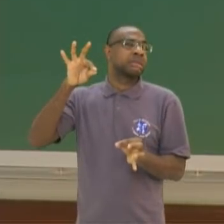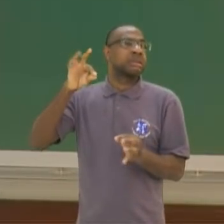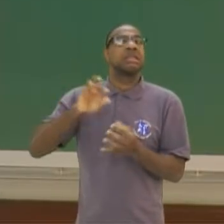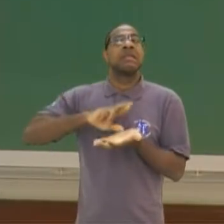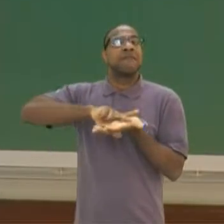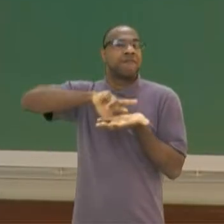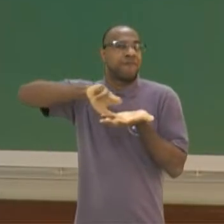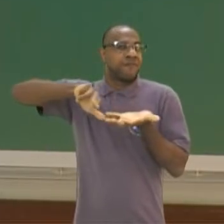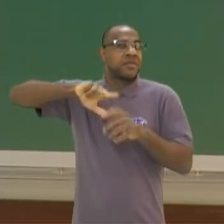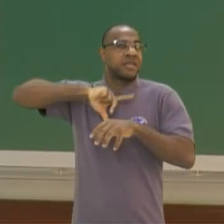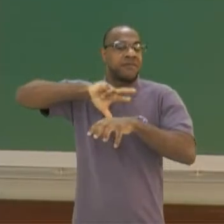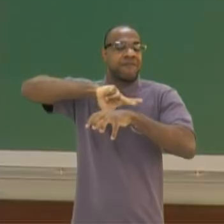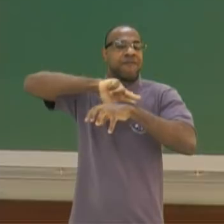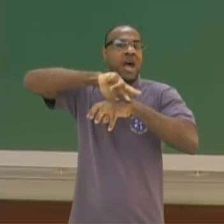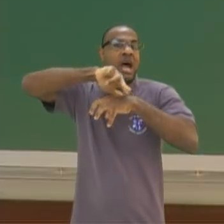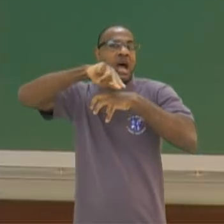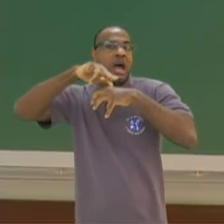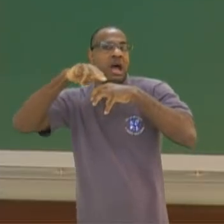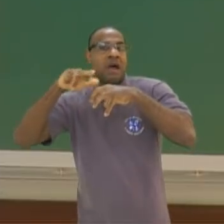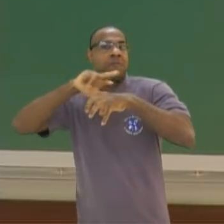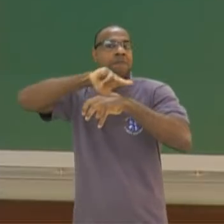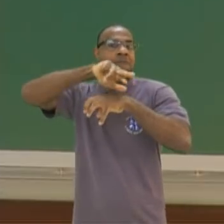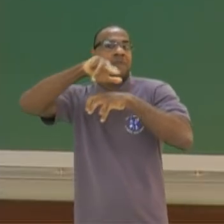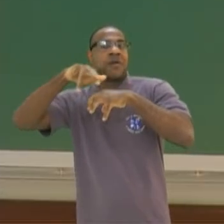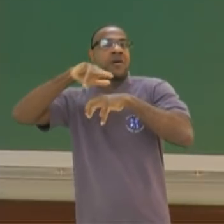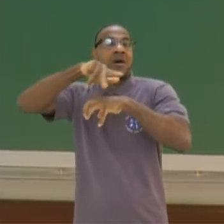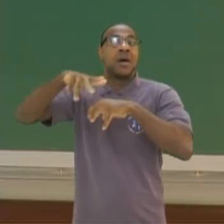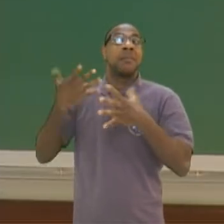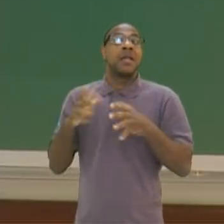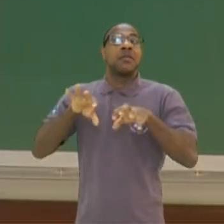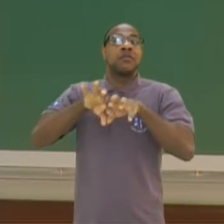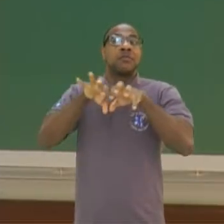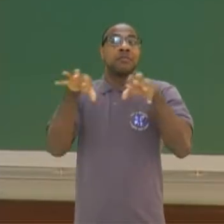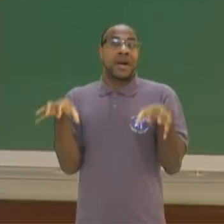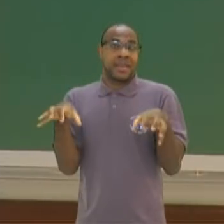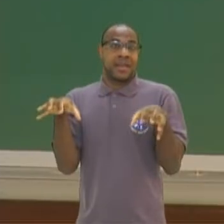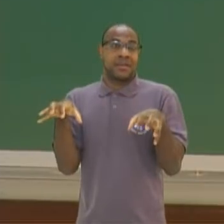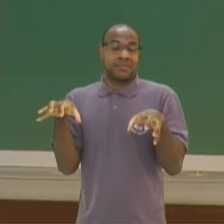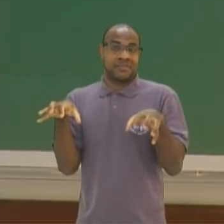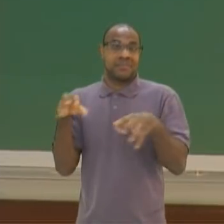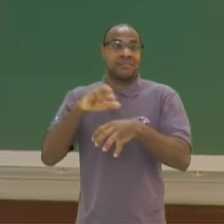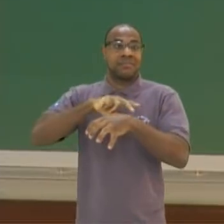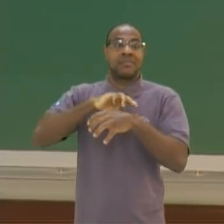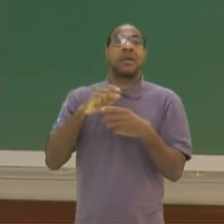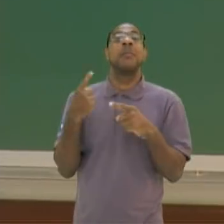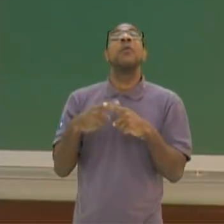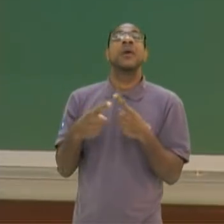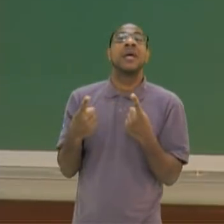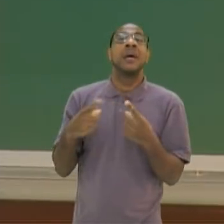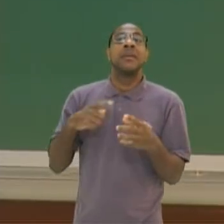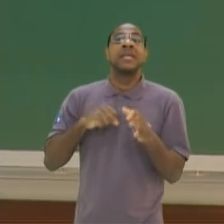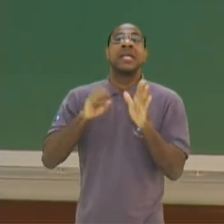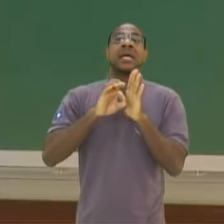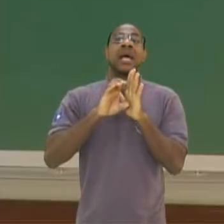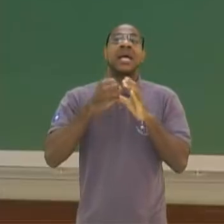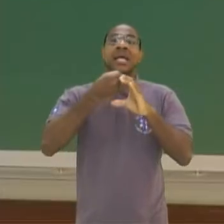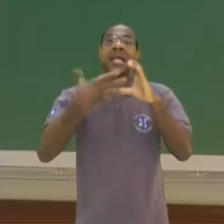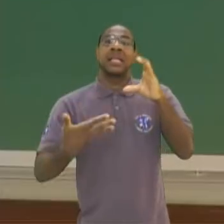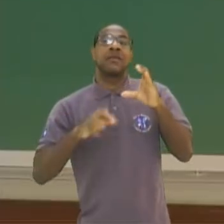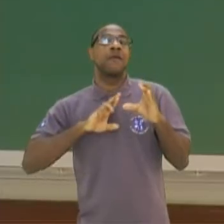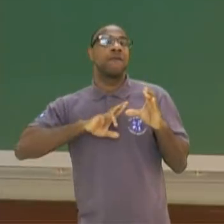Então, didaticamente, nós separamos ela em regiões. Por quê? Porque tem características